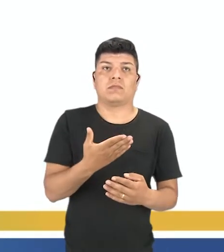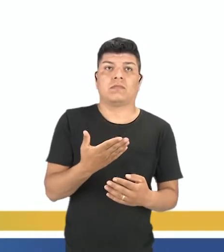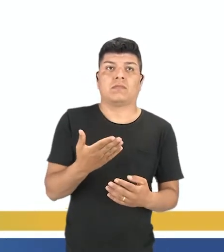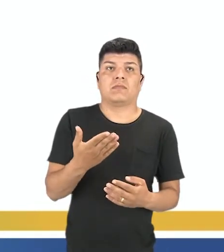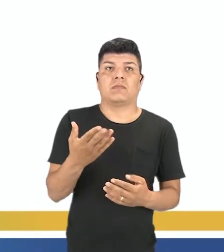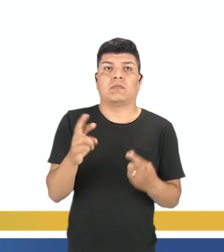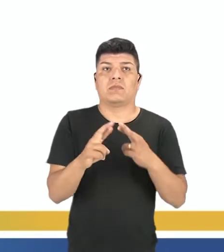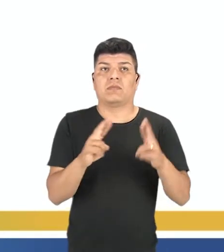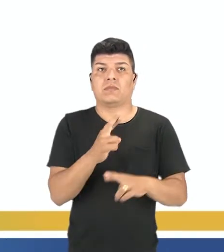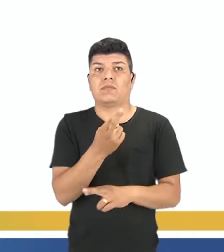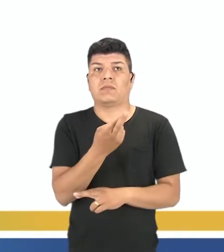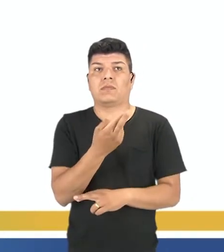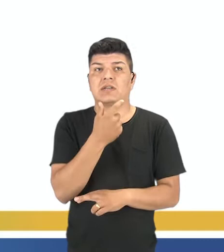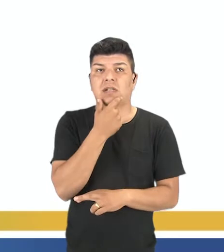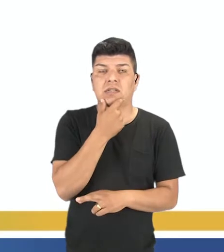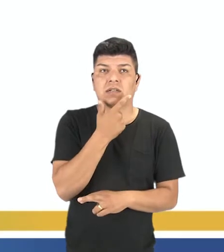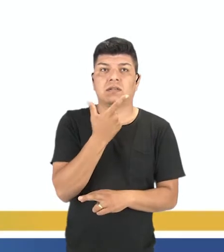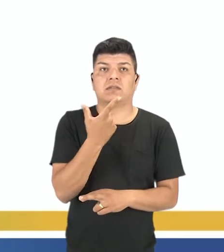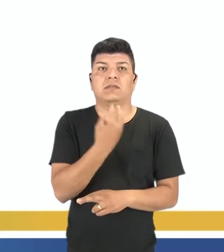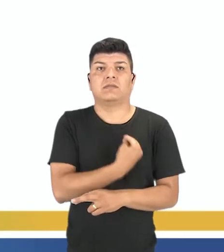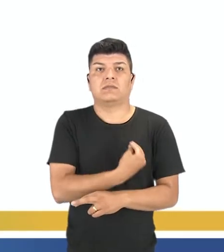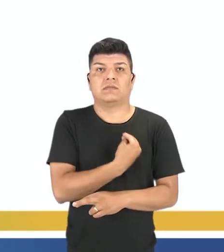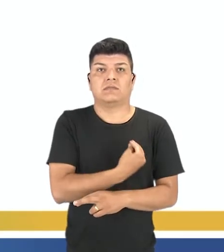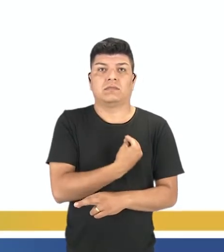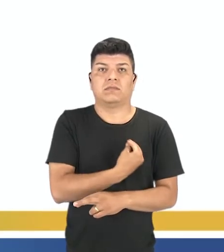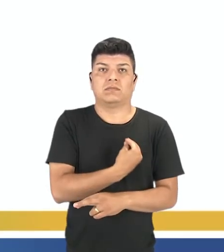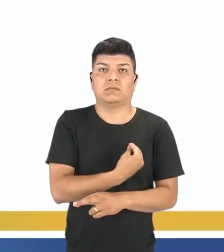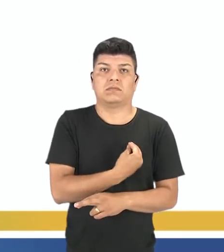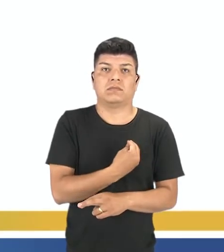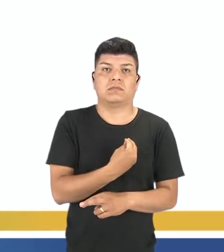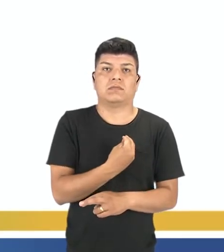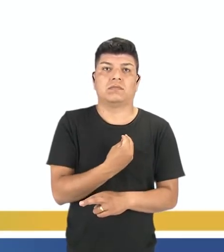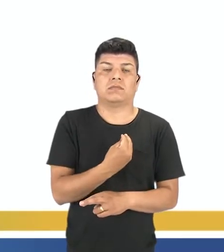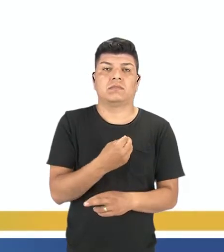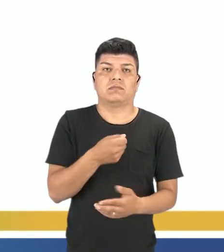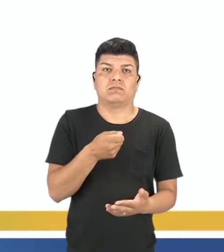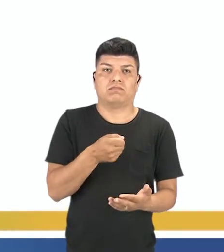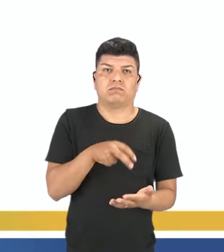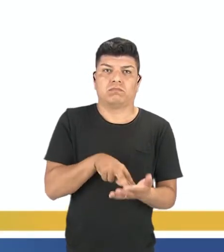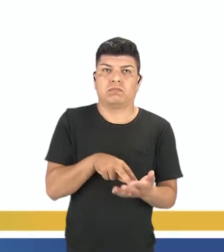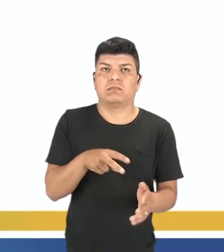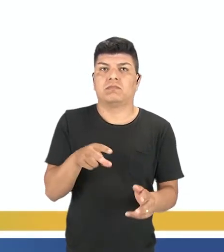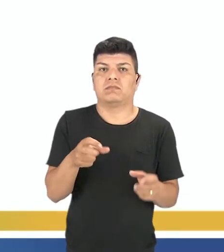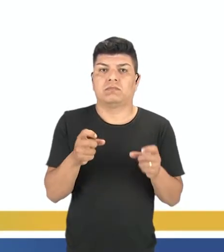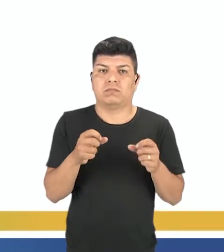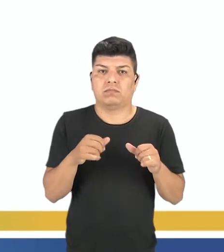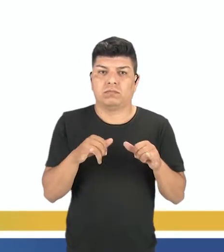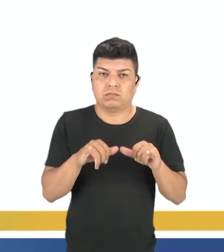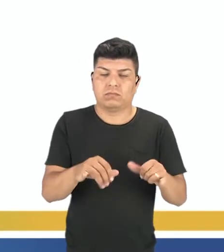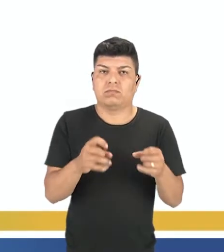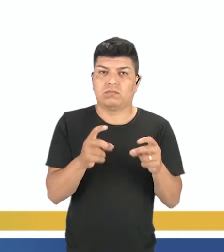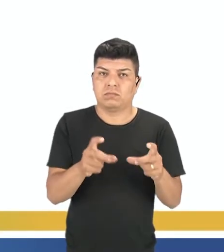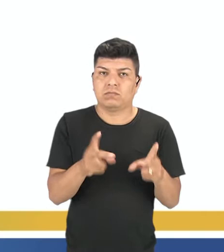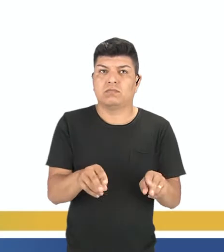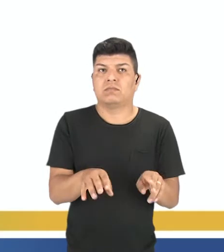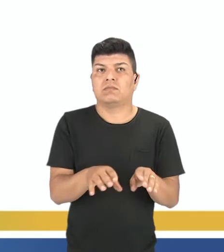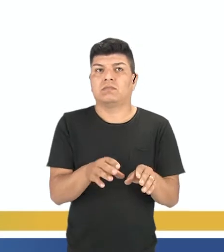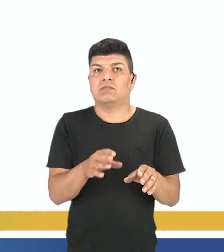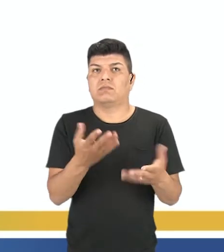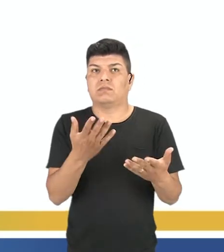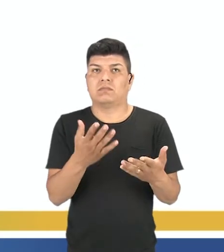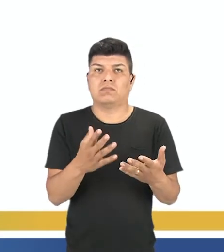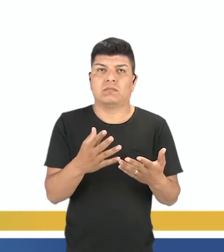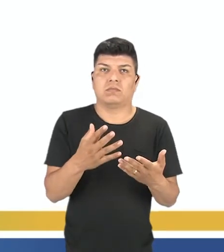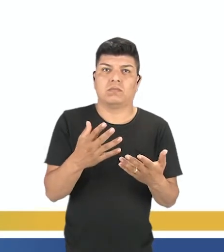de relação com os ingleses vão estar mantendo uma relação afinco, questões de comércio, então já quebra o pacto colonial, porque o